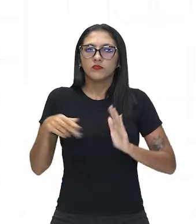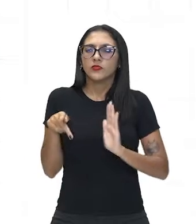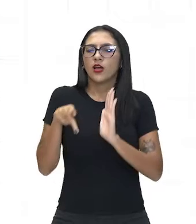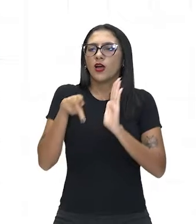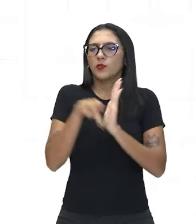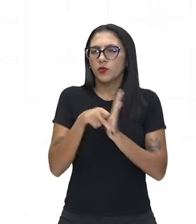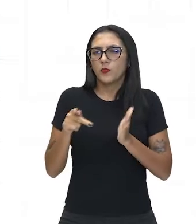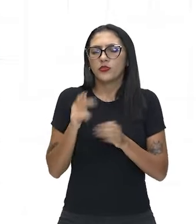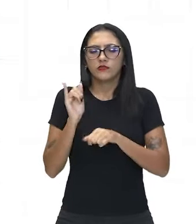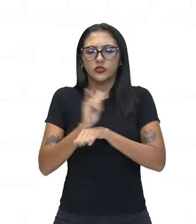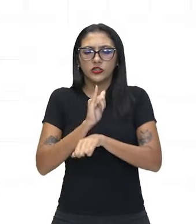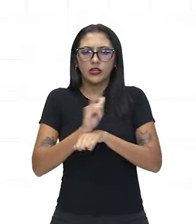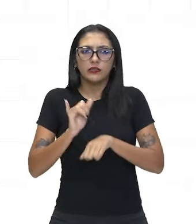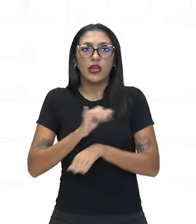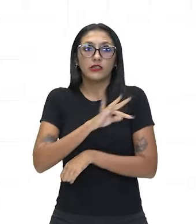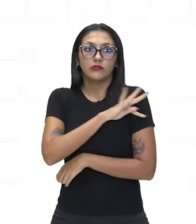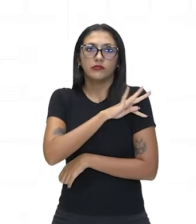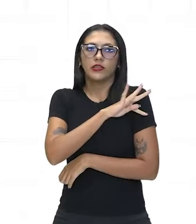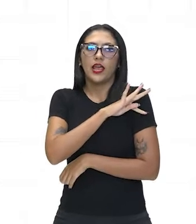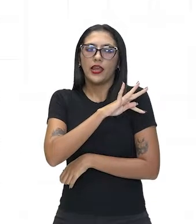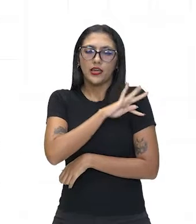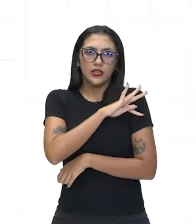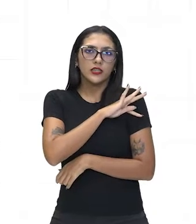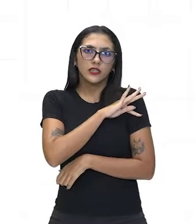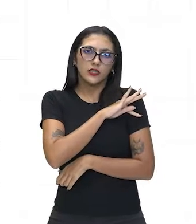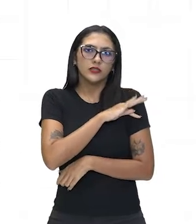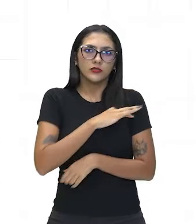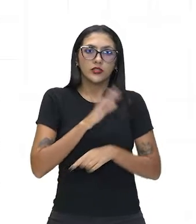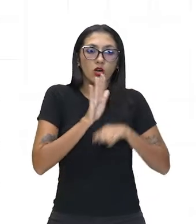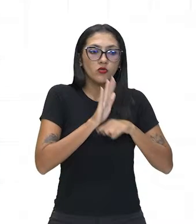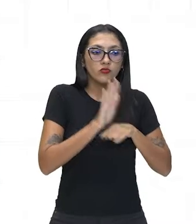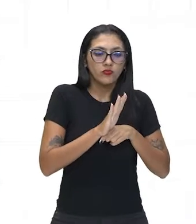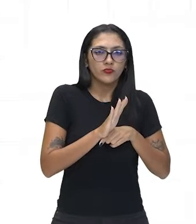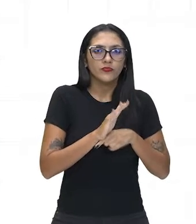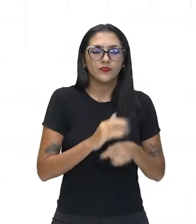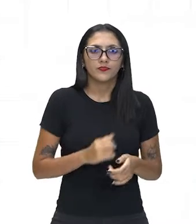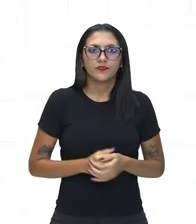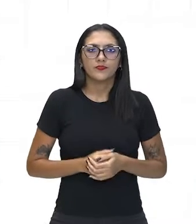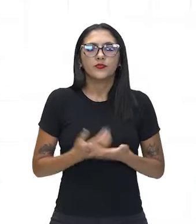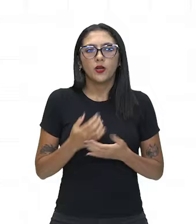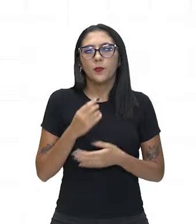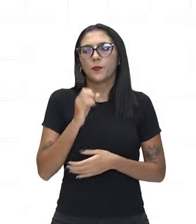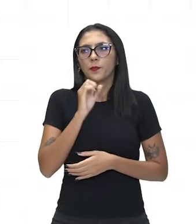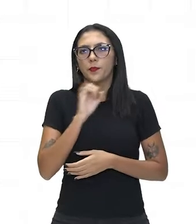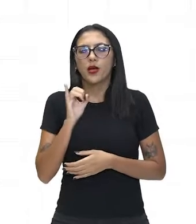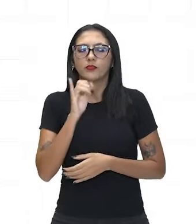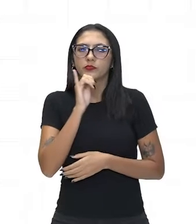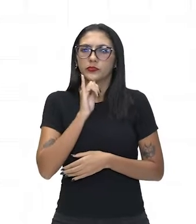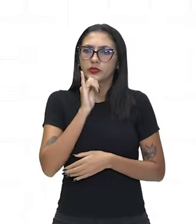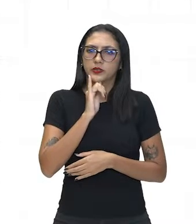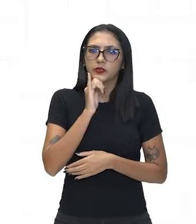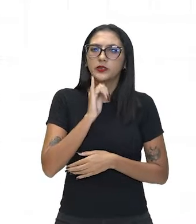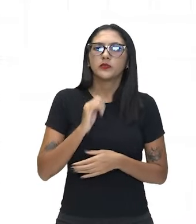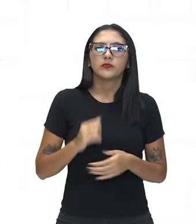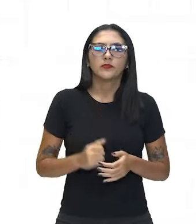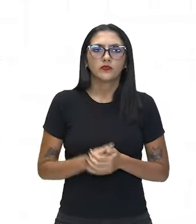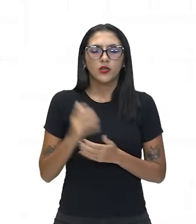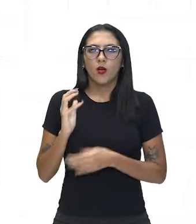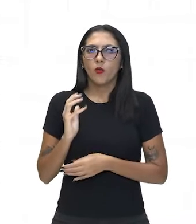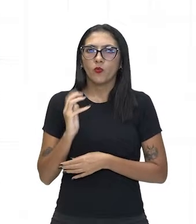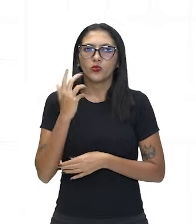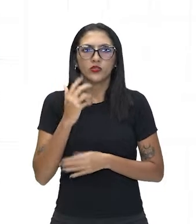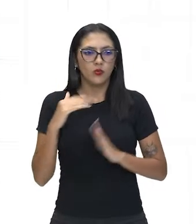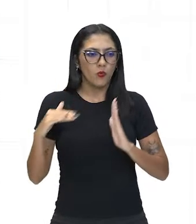primeiros socorros ao acidentado. Então, você viu que aquele acidentado, né, ocorreu aquele acidente ali